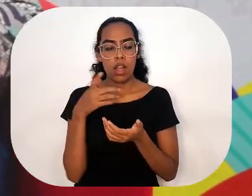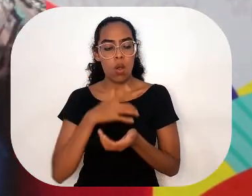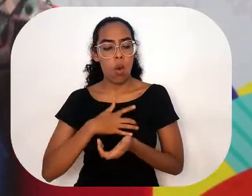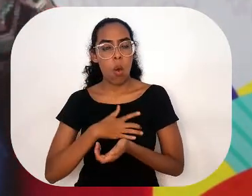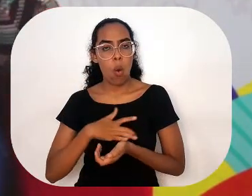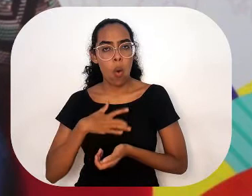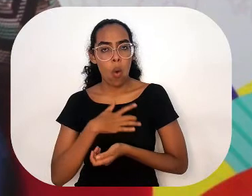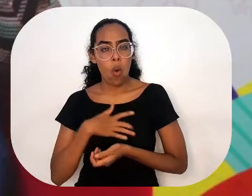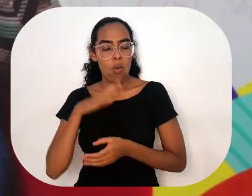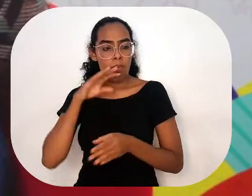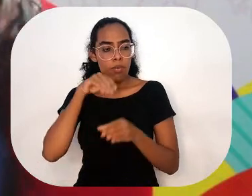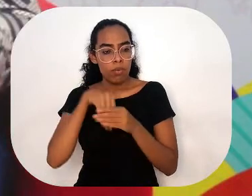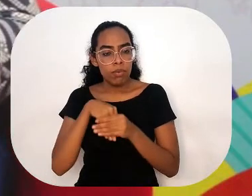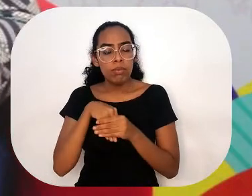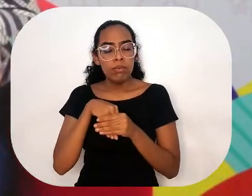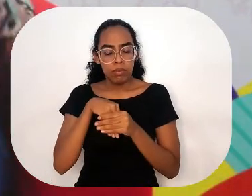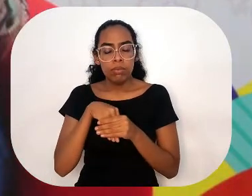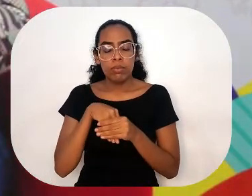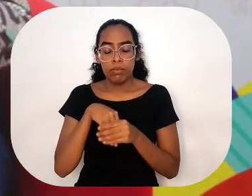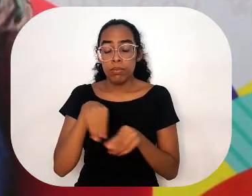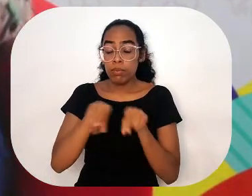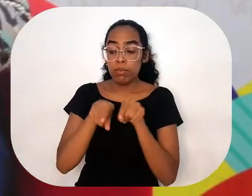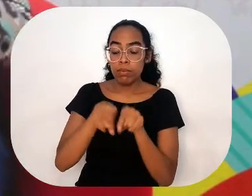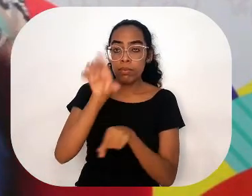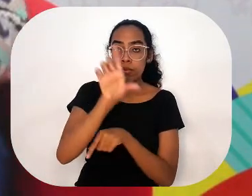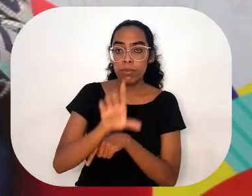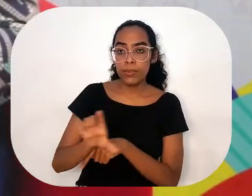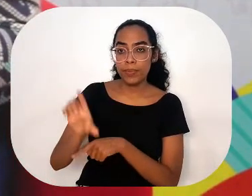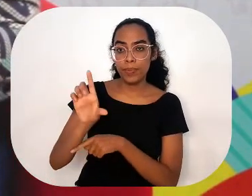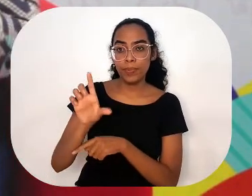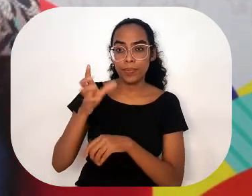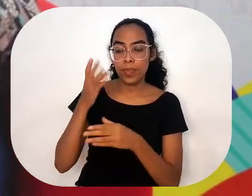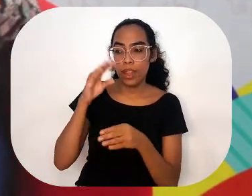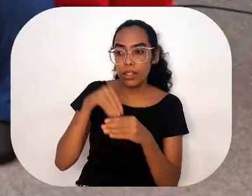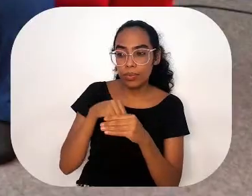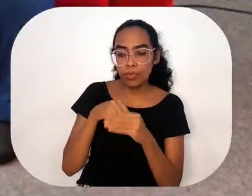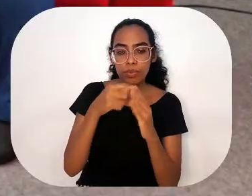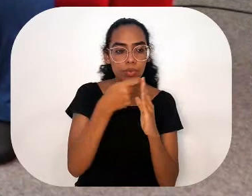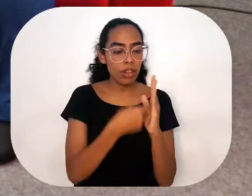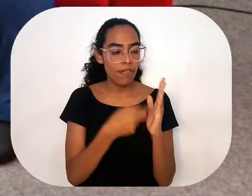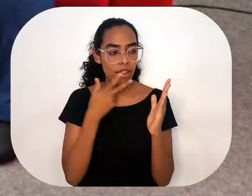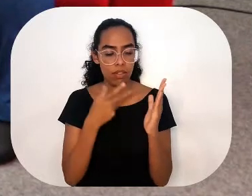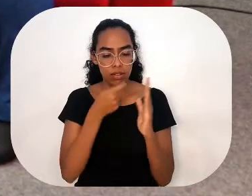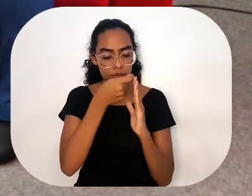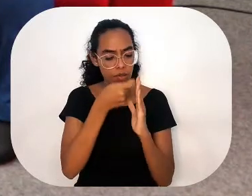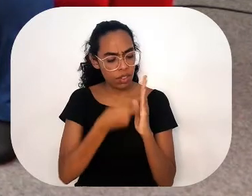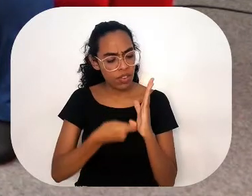romances né percorrer também as agruras da Raquel em relação a escrita porque ela sempre dizia escrever não é